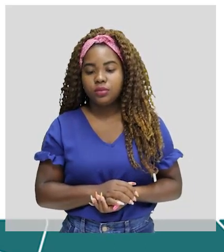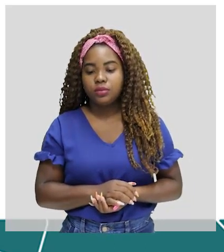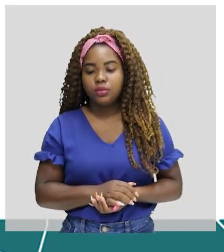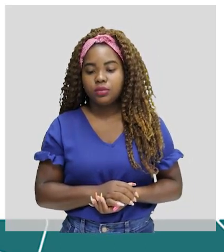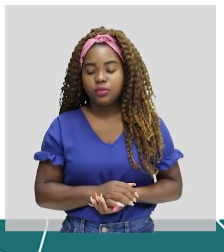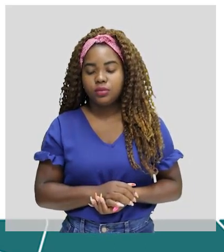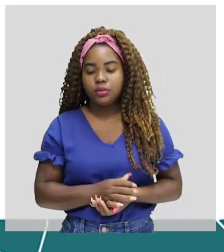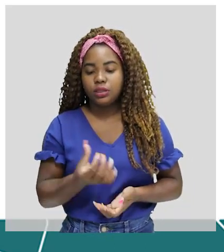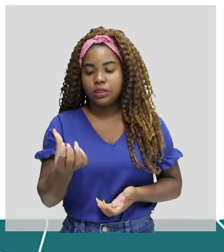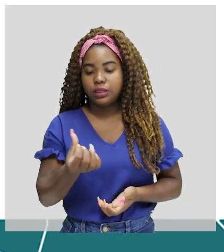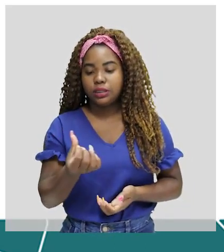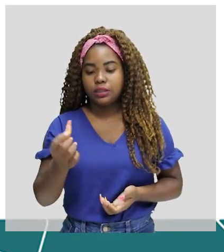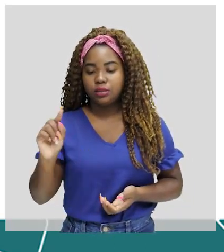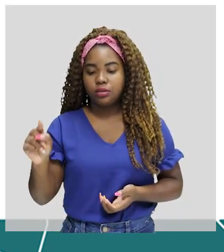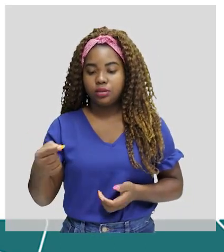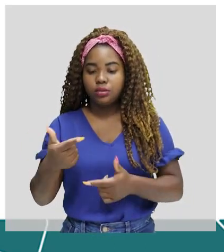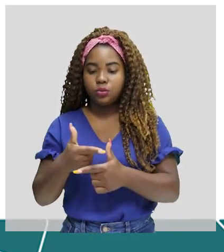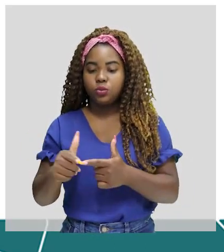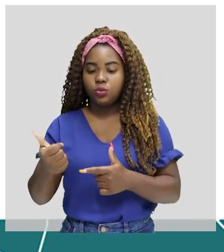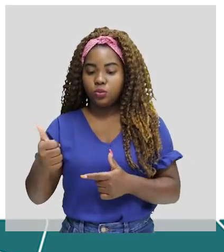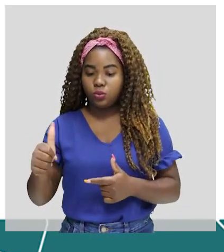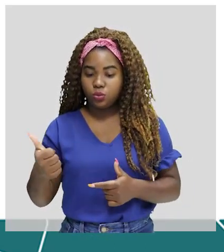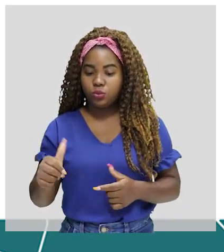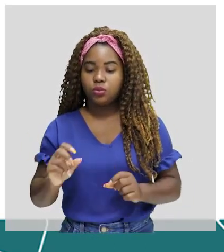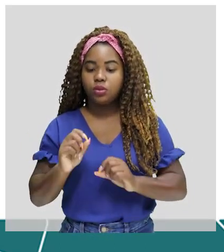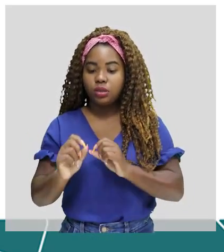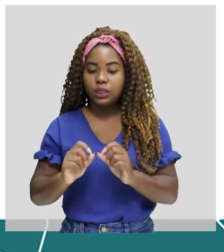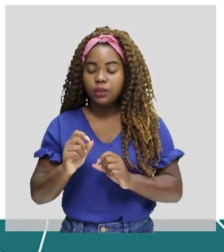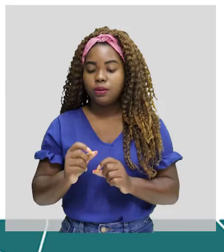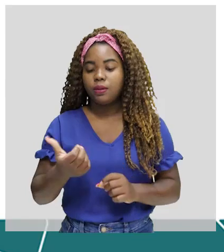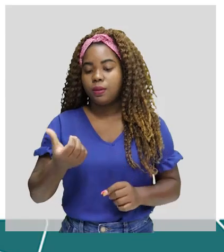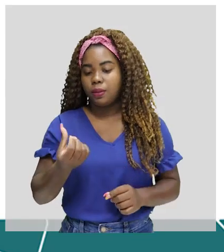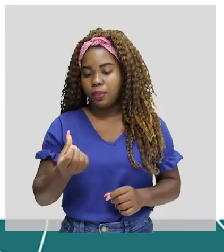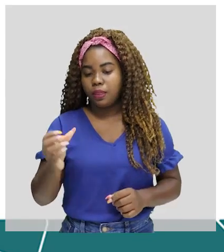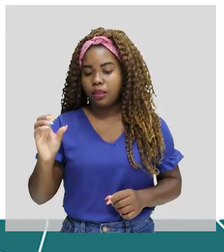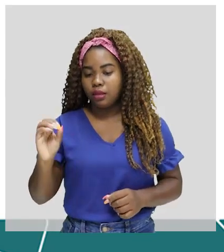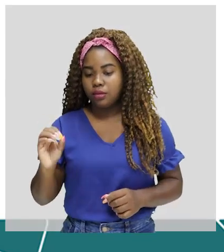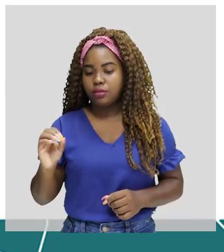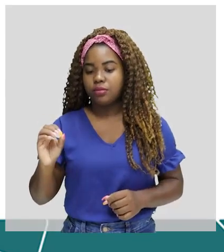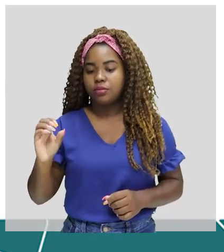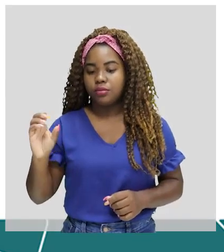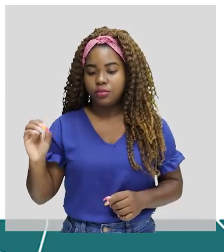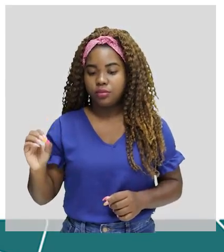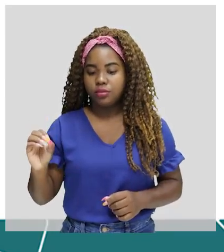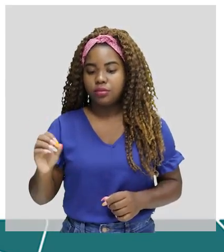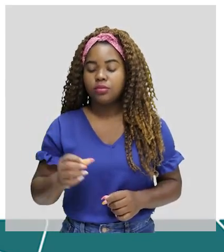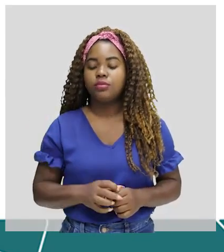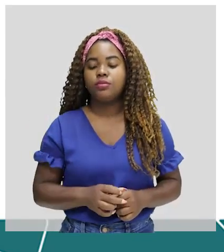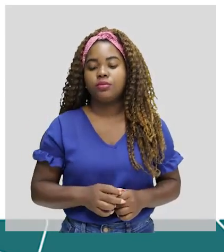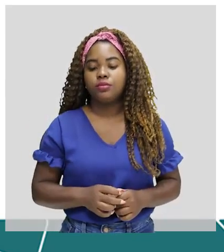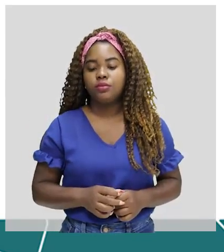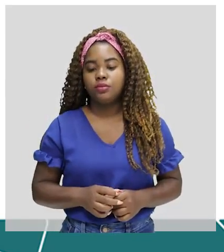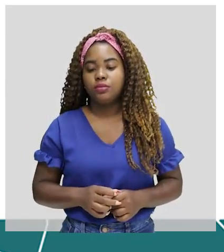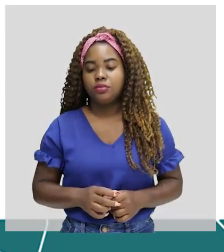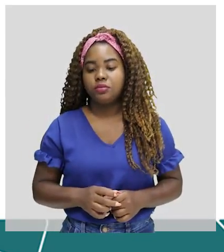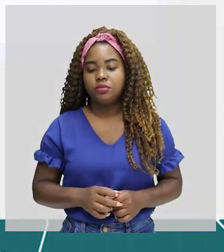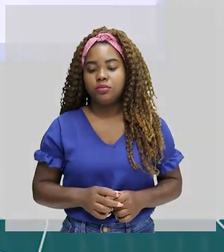do 66 mil pelo 11. E isso dá quanto? A razão corresponde a 6 mil.